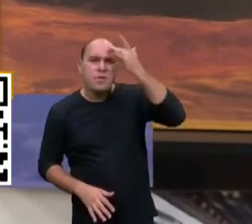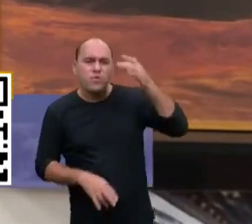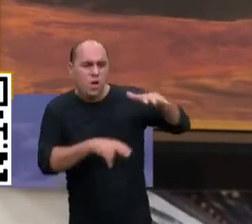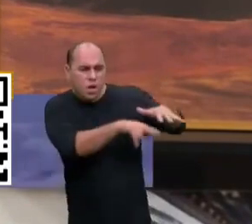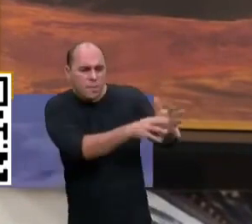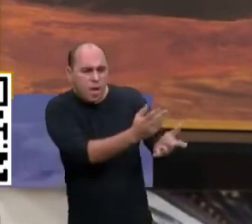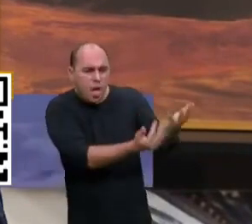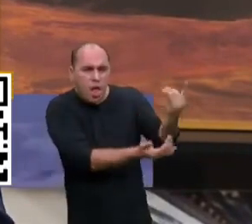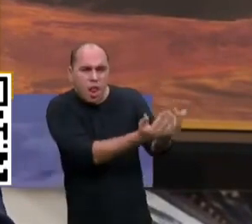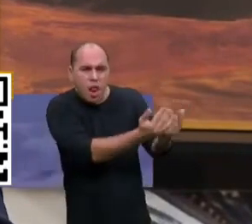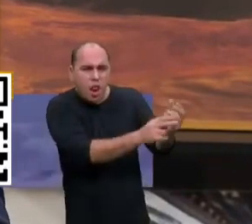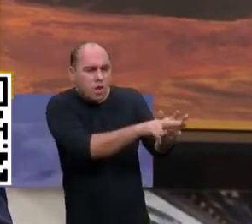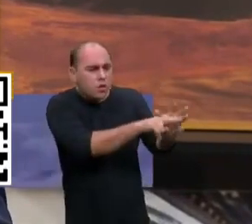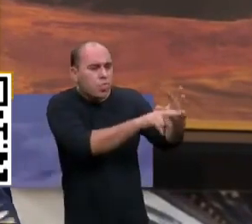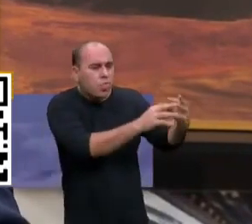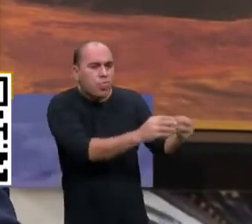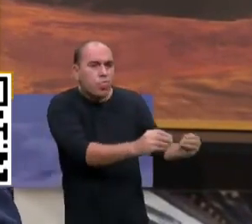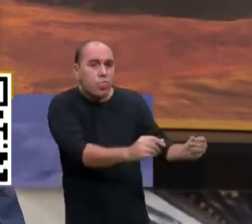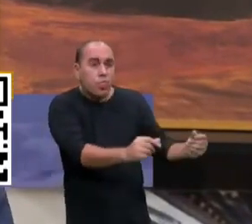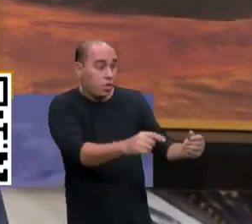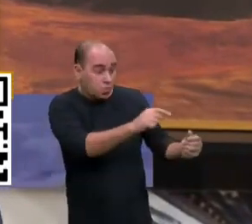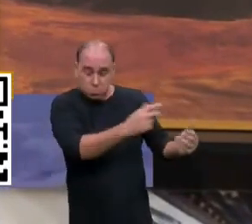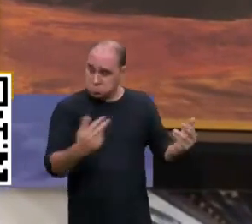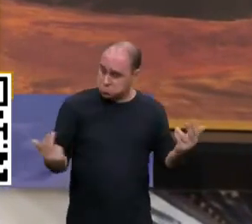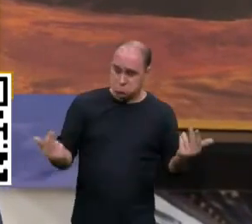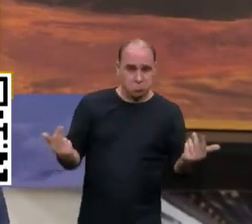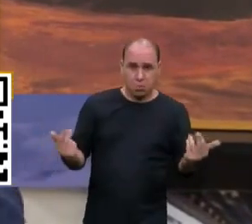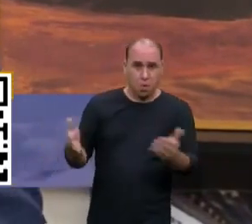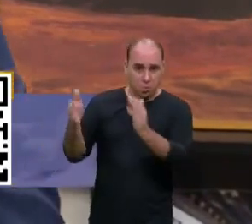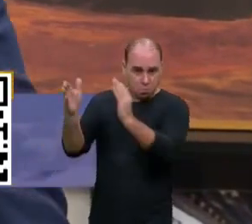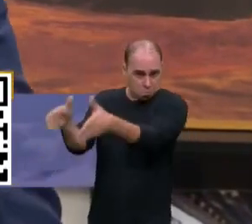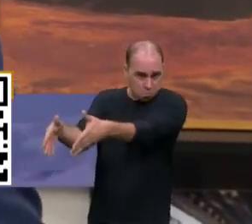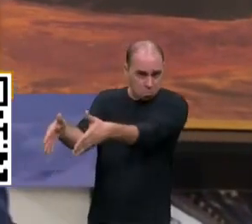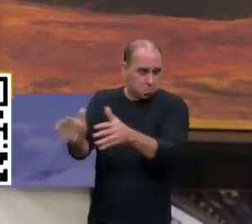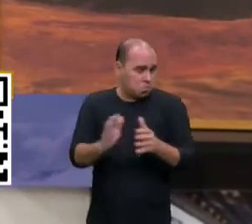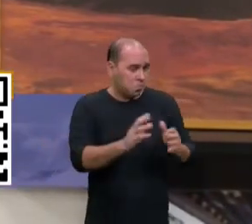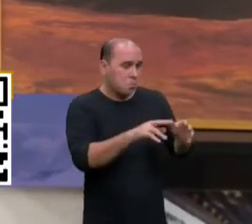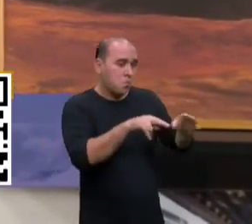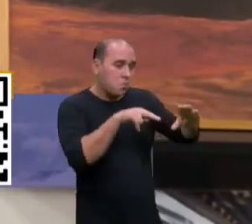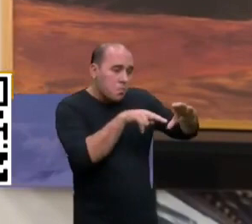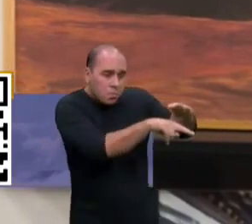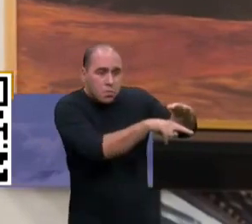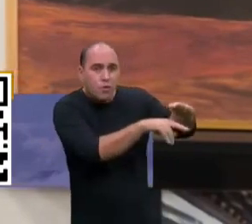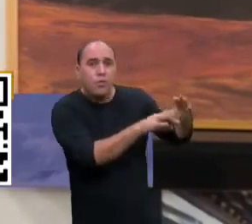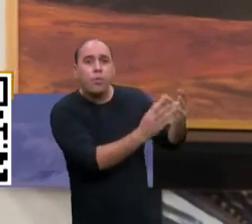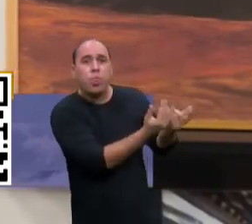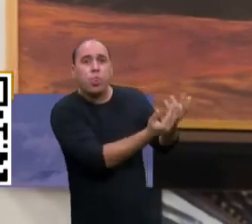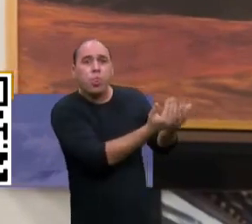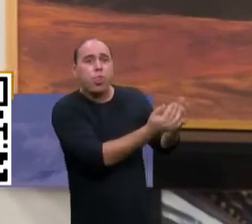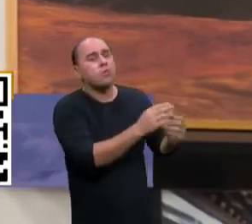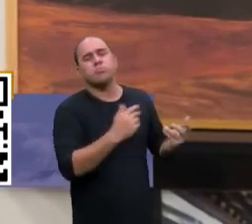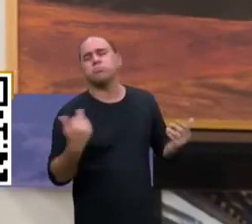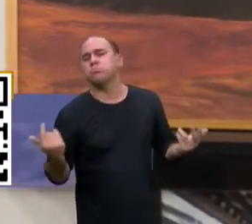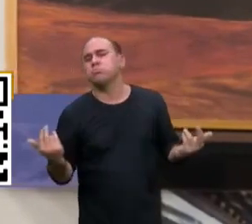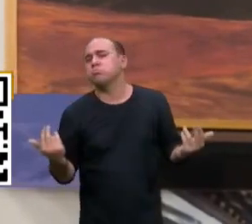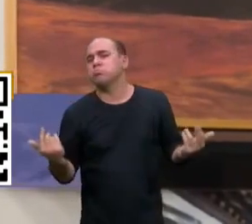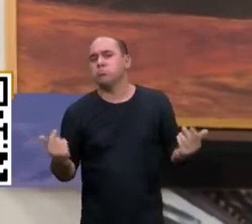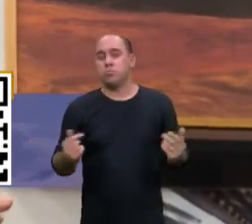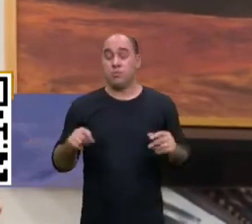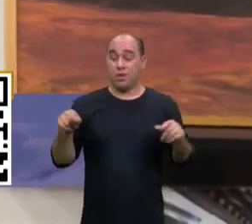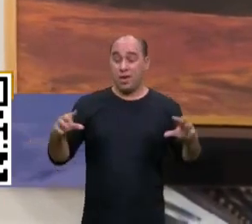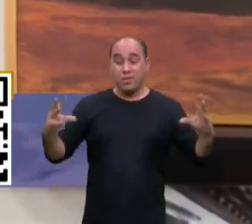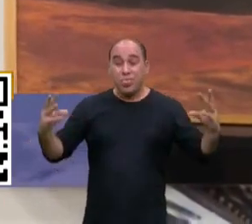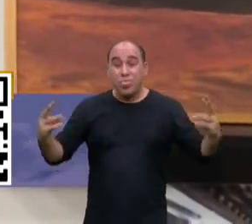não é um problema quem é cremado virar pó igual aquele que é sepultado o princípio é toda pessoa que morre em volta por pó